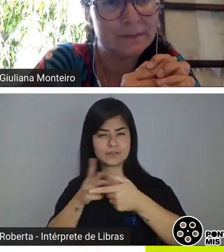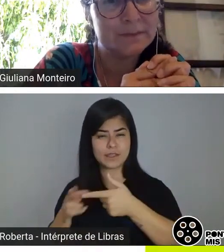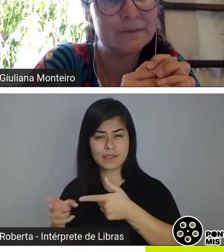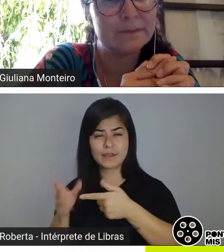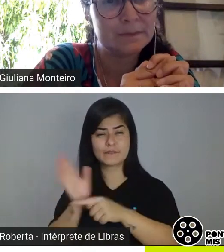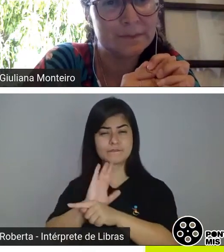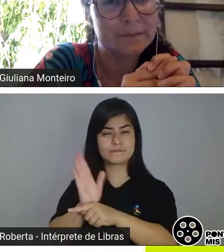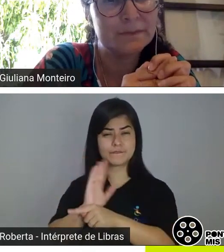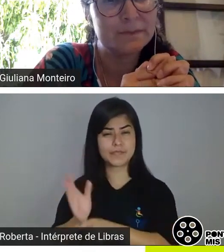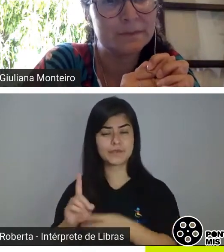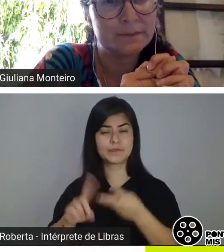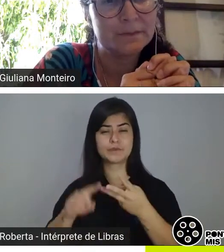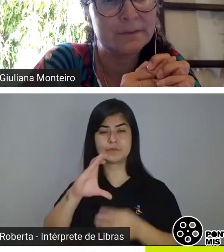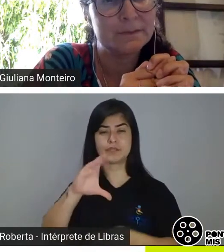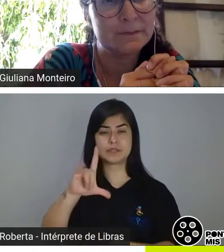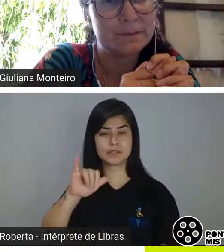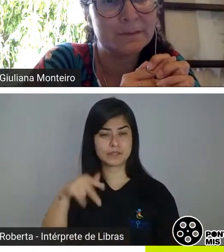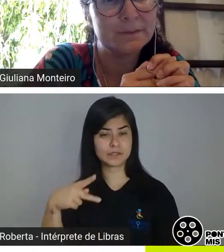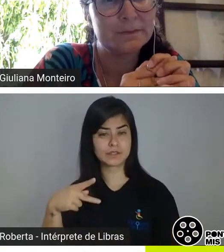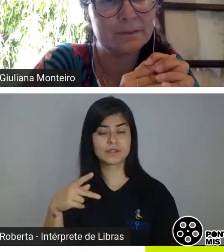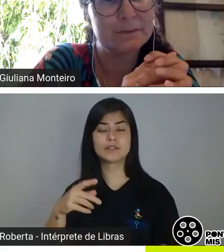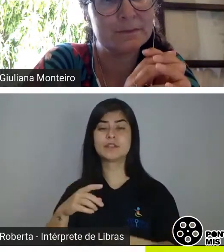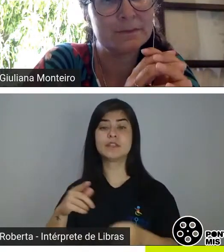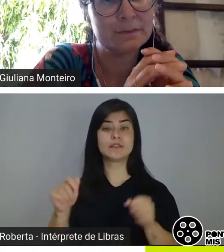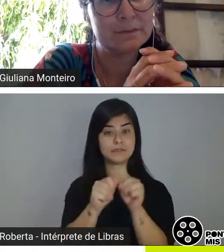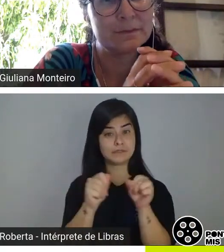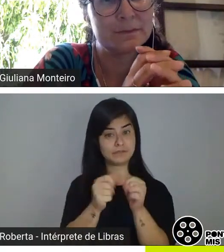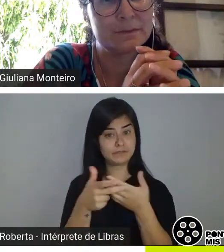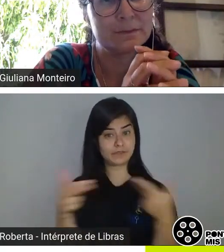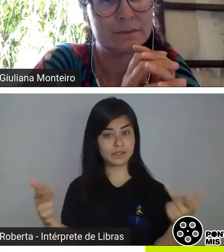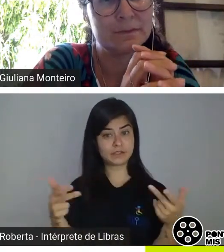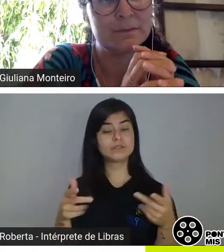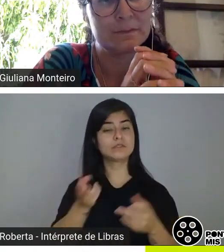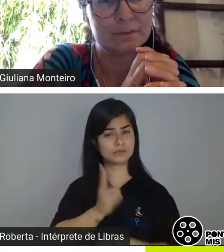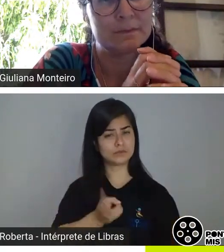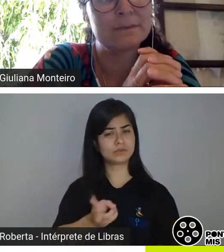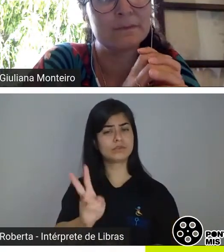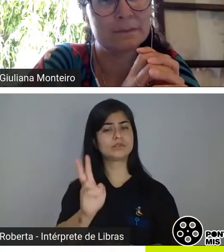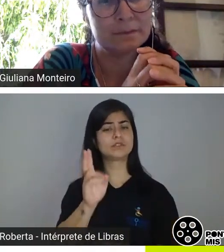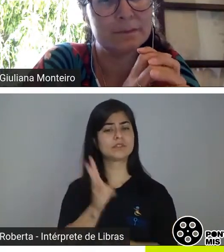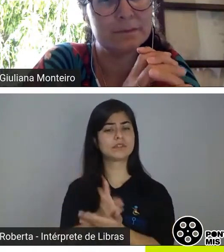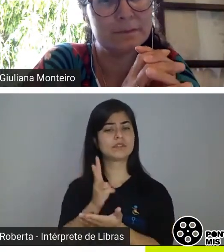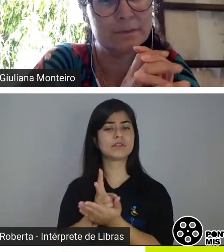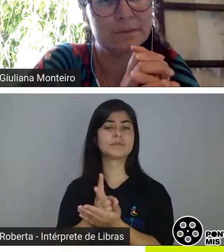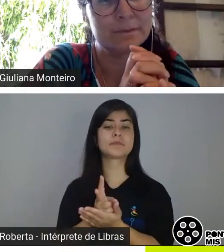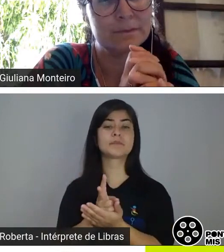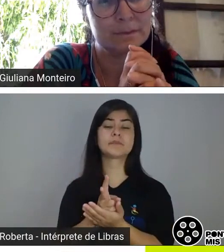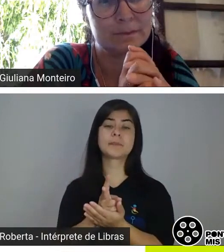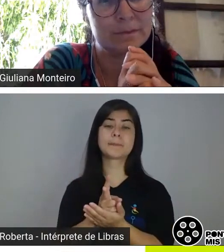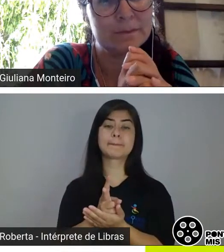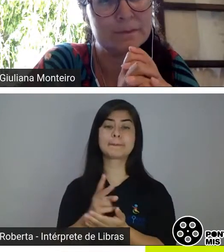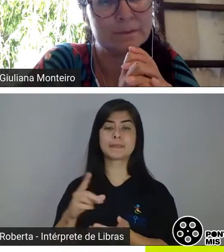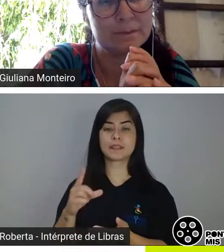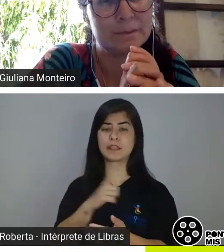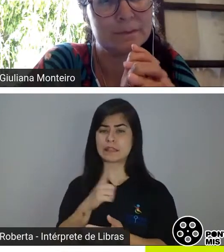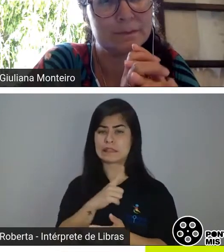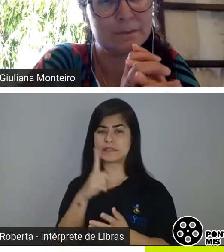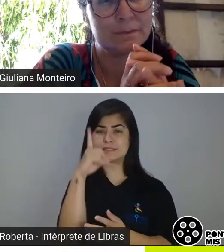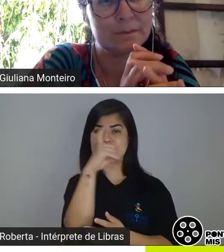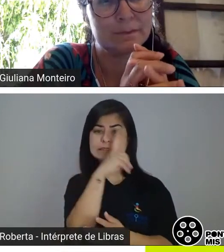de coisas estão sendo feitas, e vão continuar sendo feitas, de qualquer maneira, cada vez com muitas dificuldades, mas